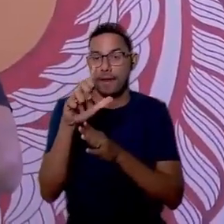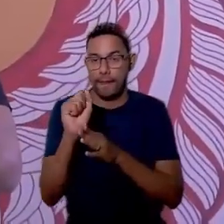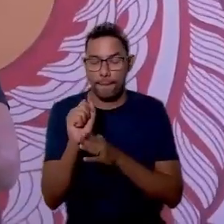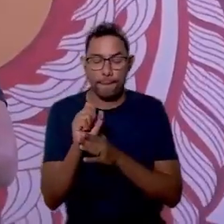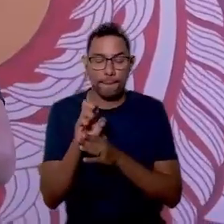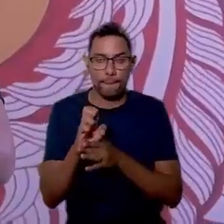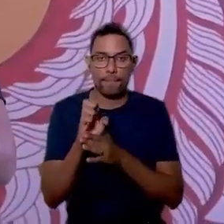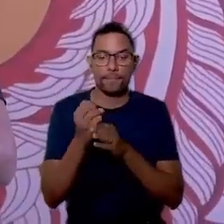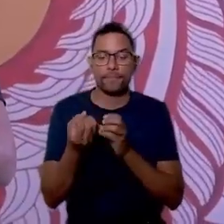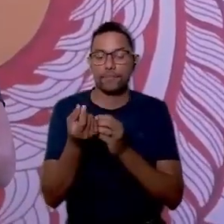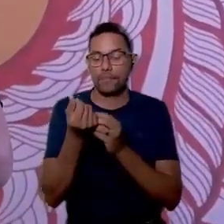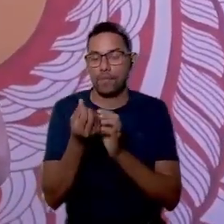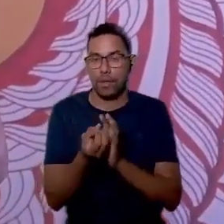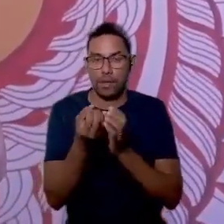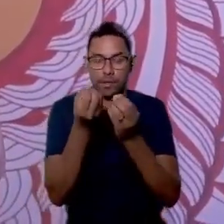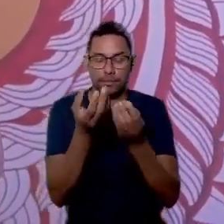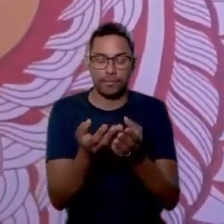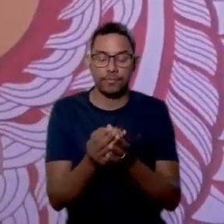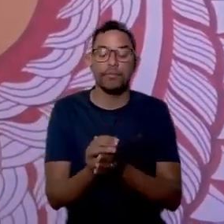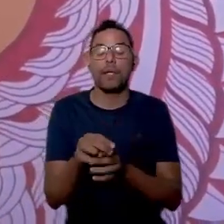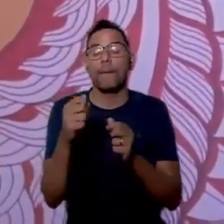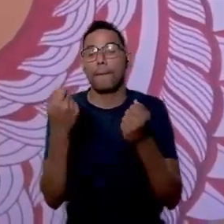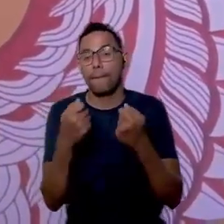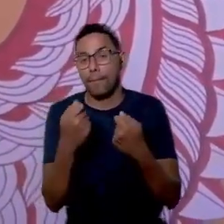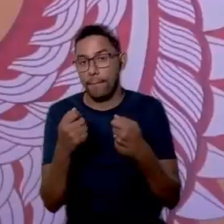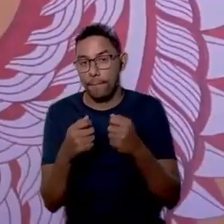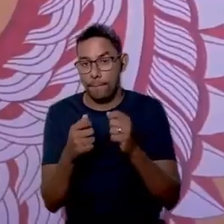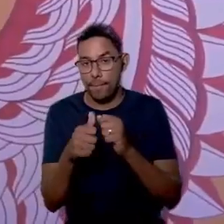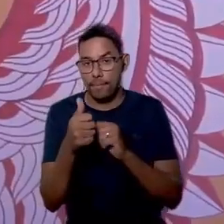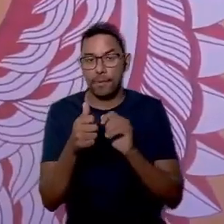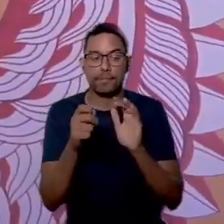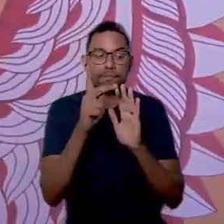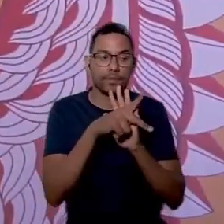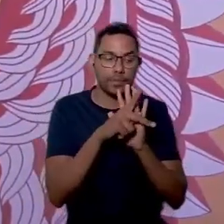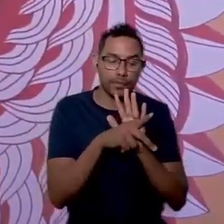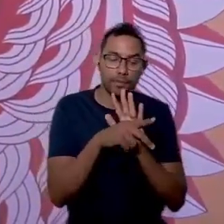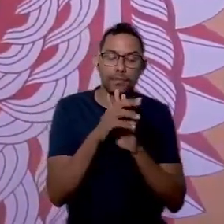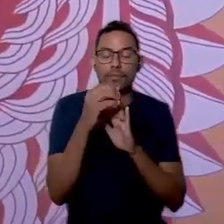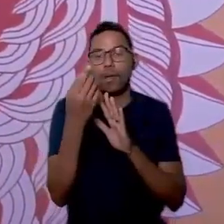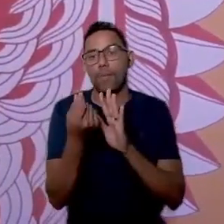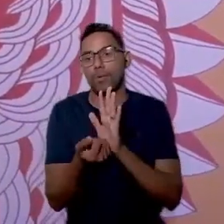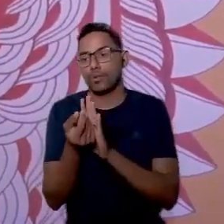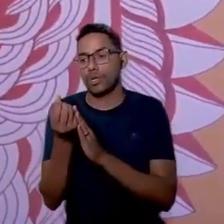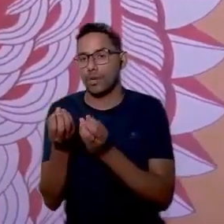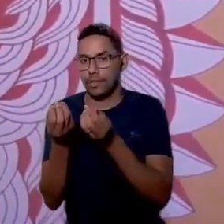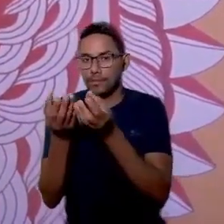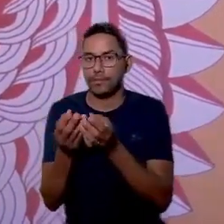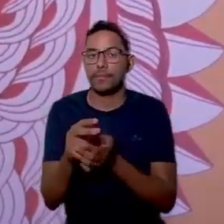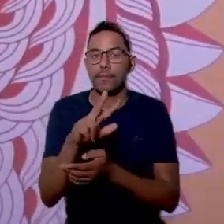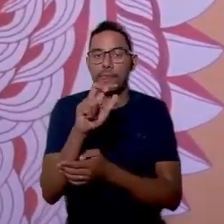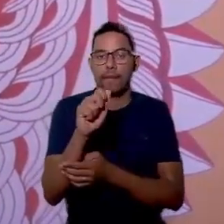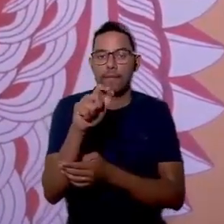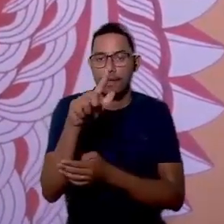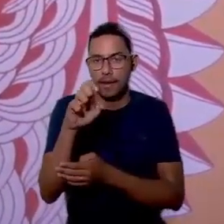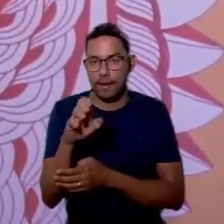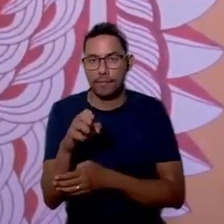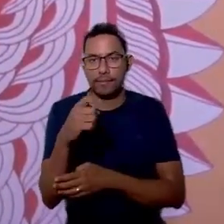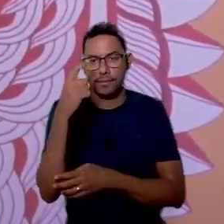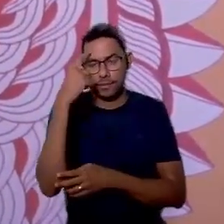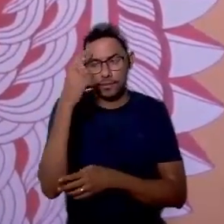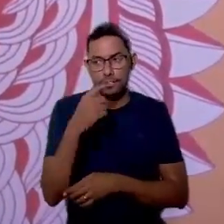você faz um programa, você faz um edital público, depois é que você faz o desembolso, a Vale já tinha feito uma medição que a imagem dela tinha sido